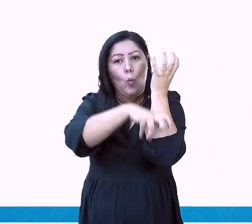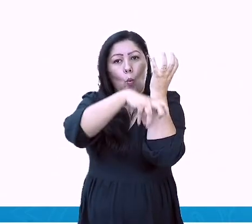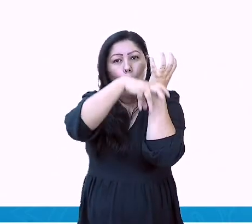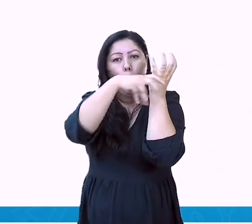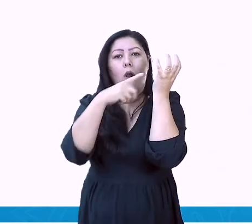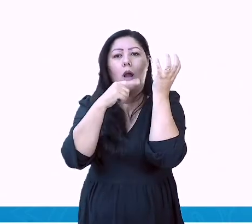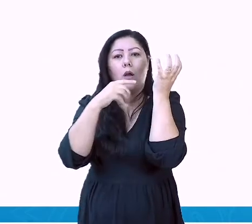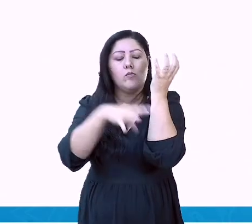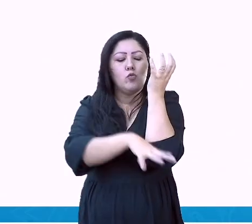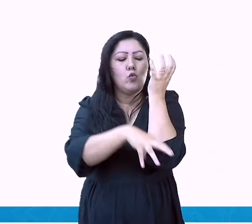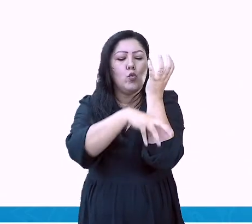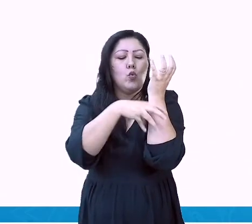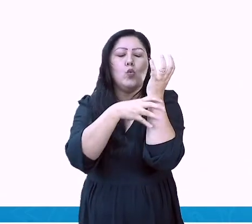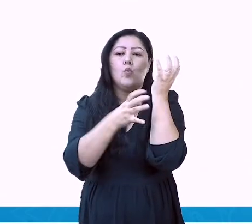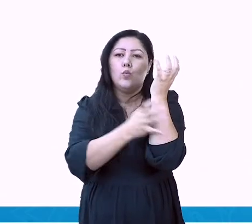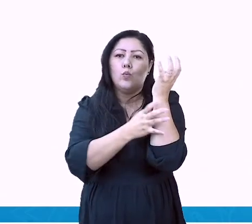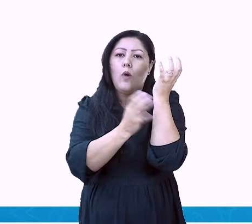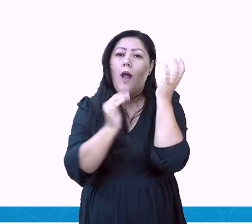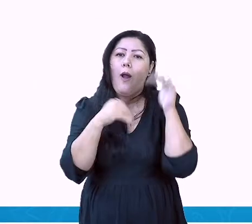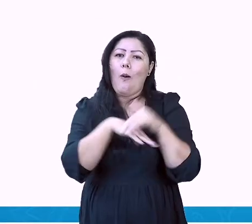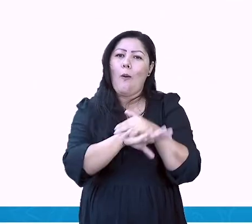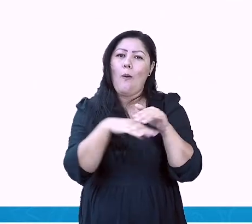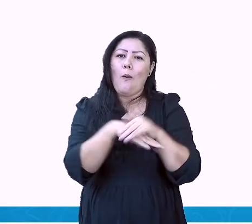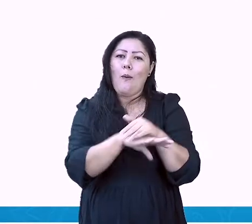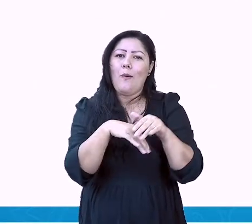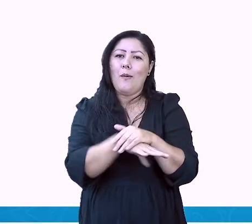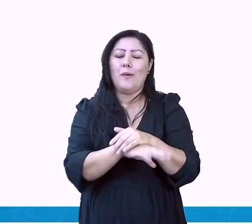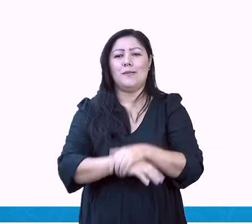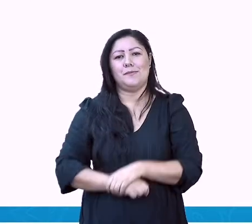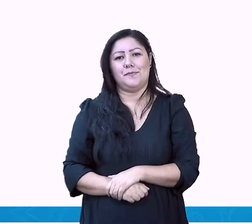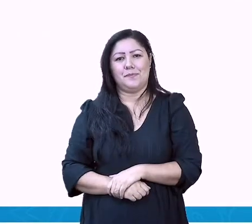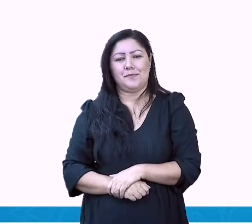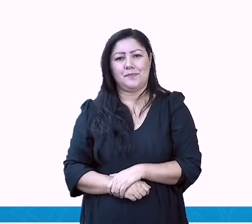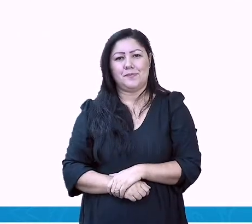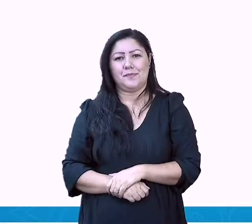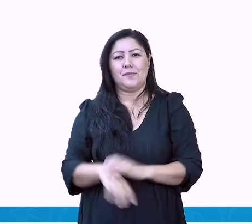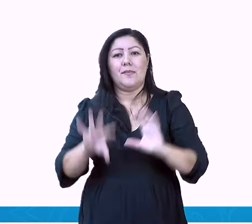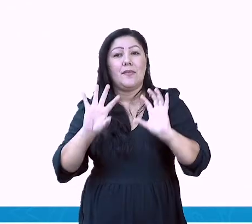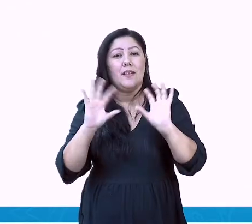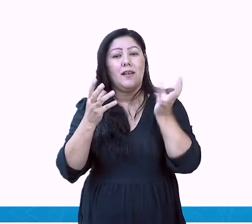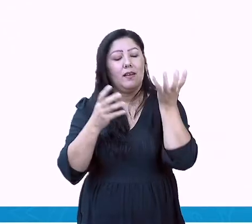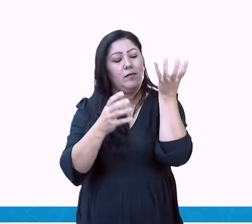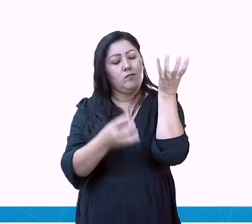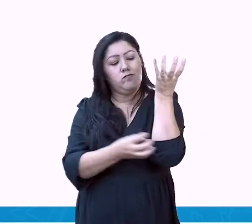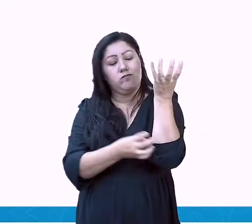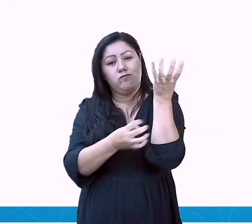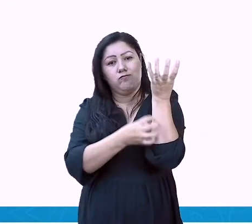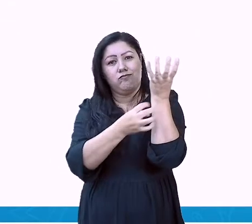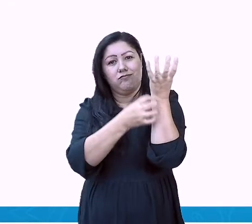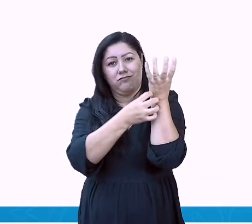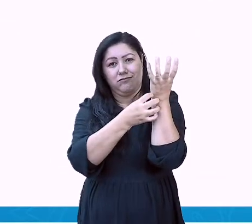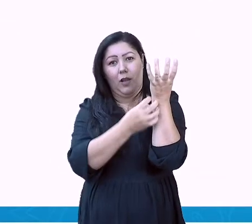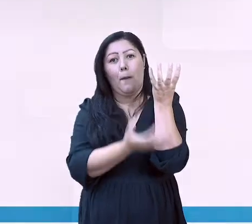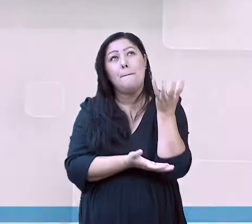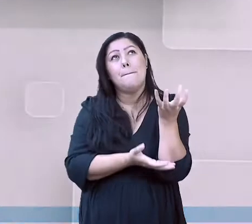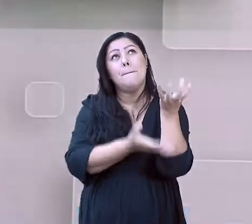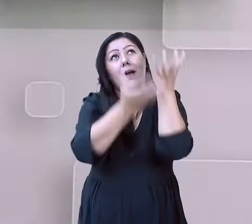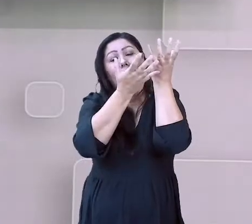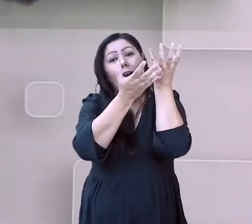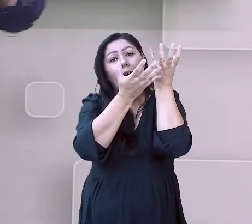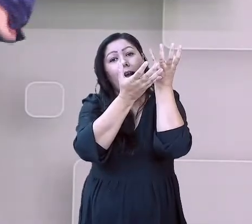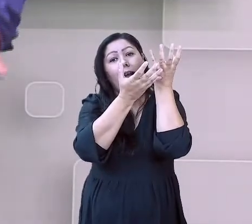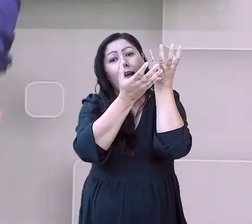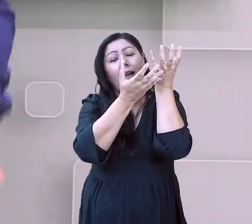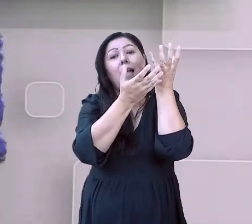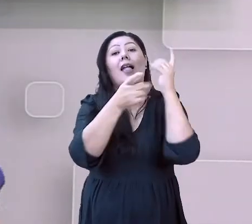água. Nós costumamos dizer que as árvores do cerrado, elas tanto crescem para cima, como